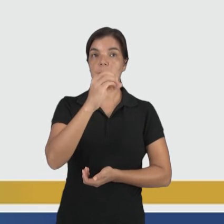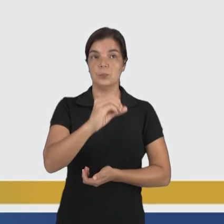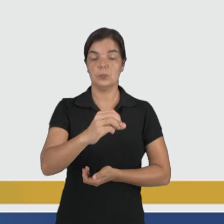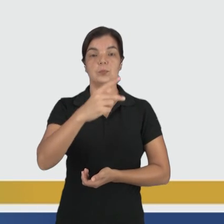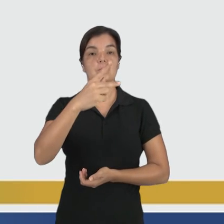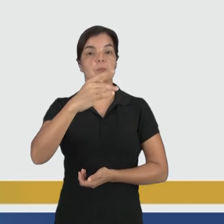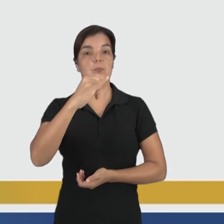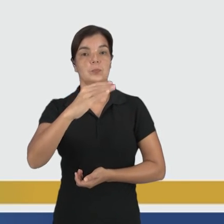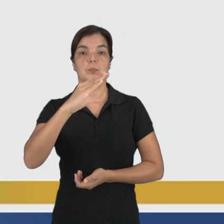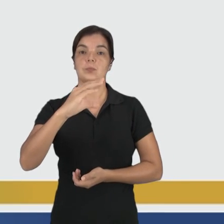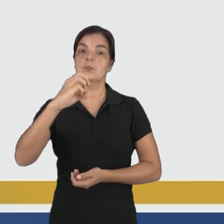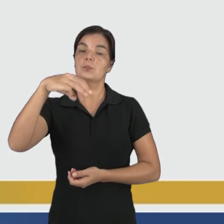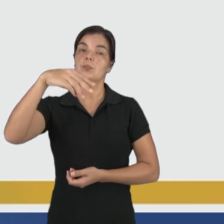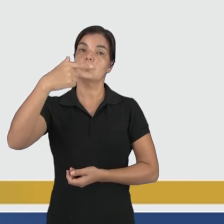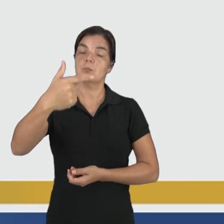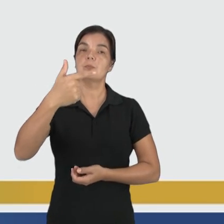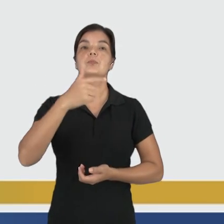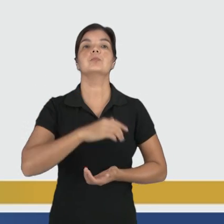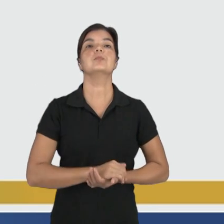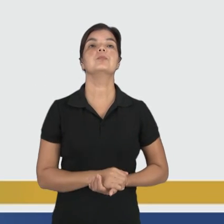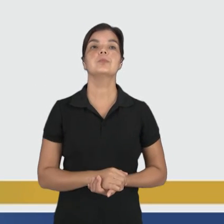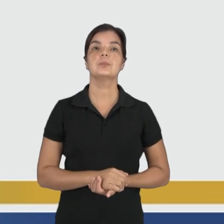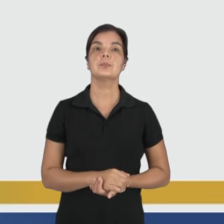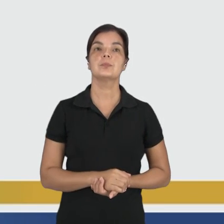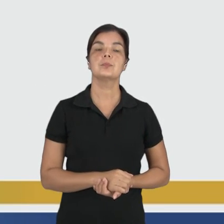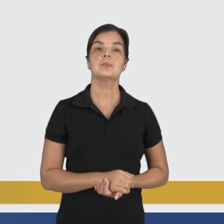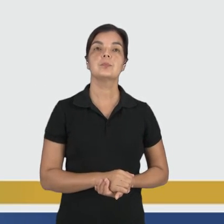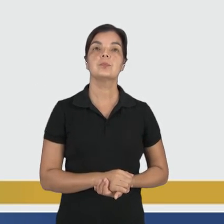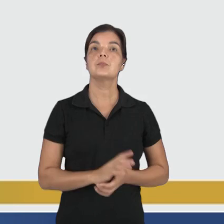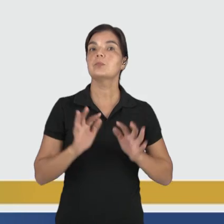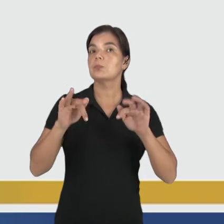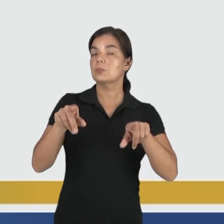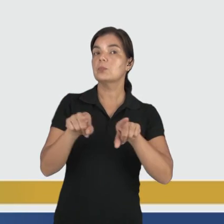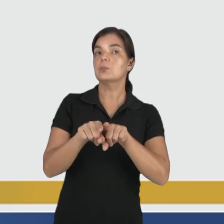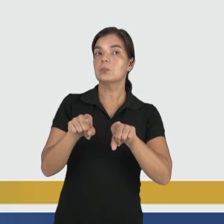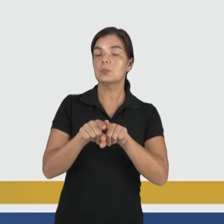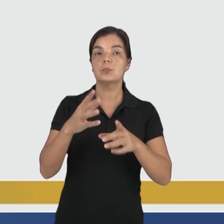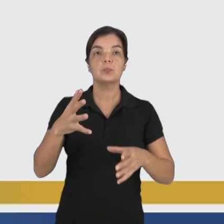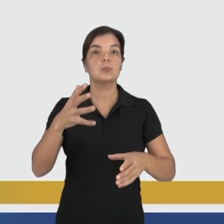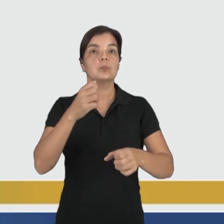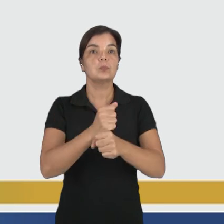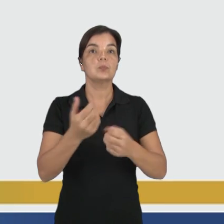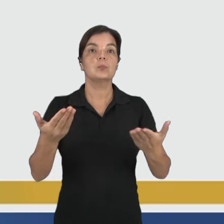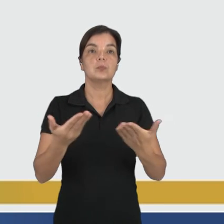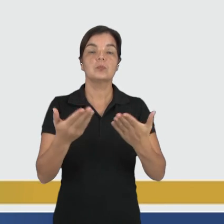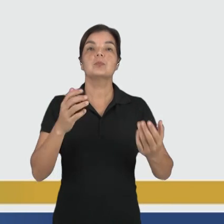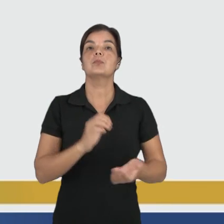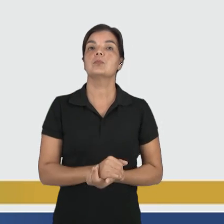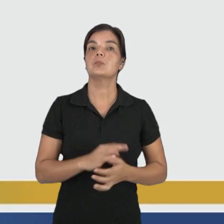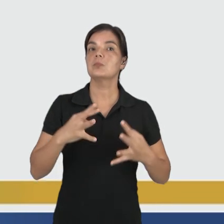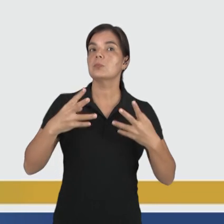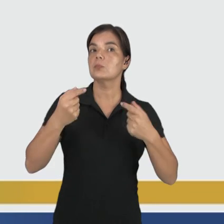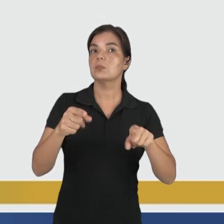60 π centímetros quadrados. E, por último, nós vamos calcular agora a área total.